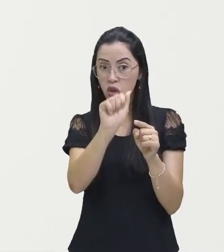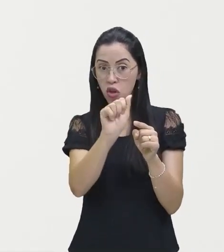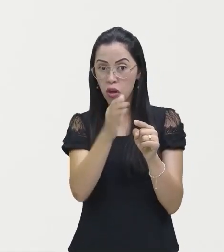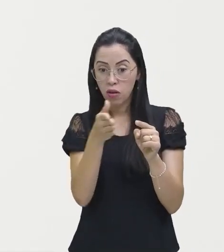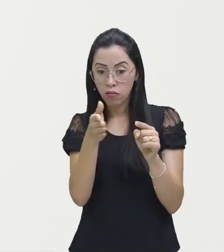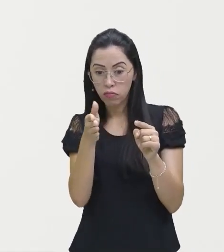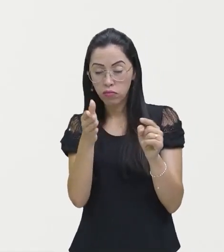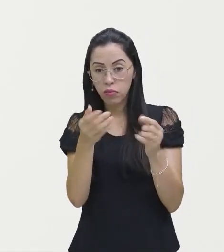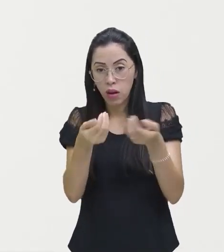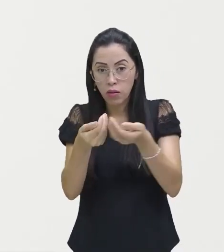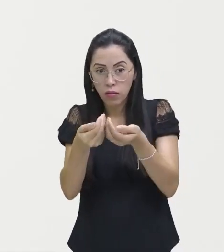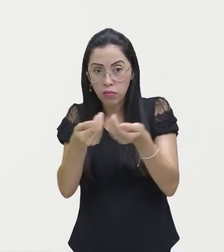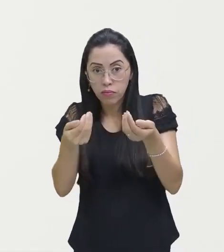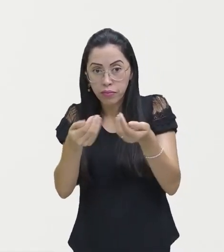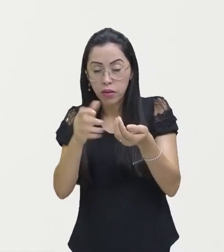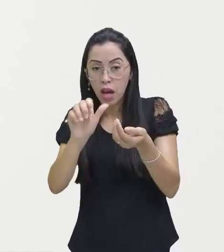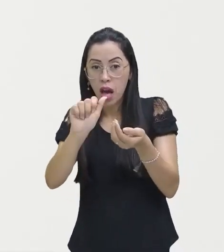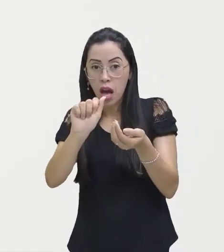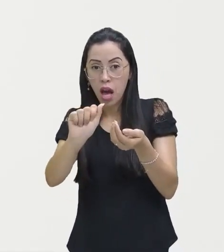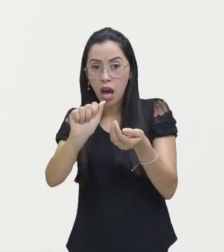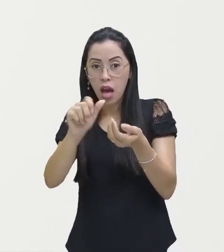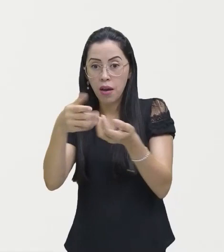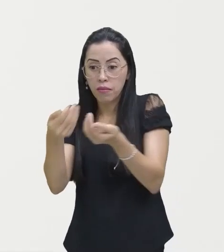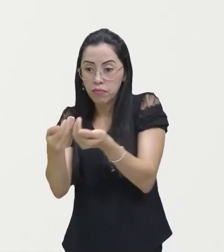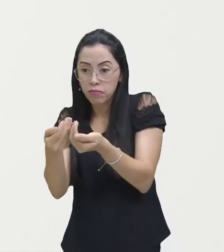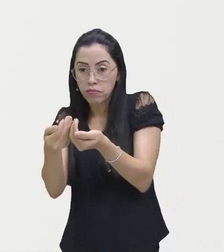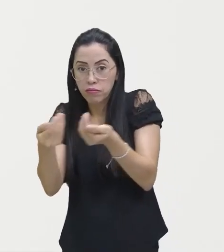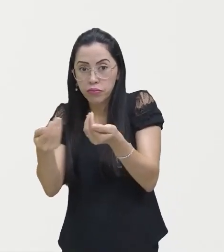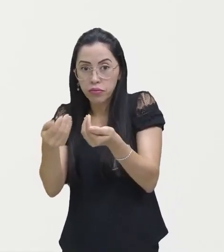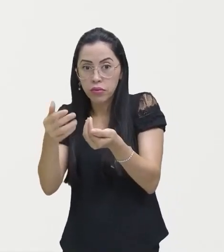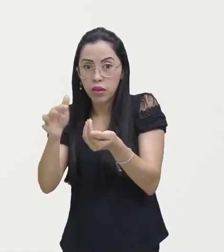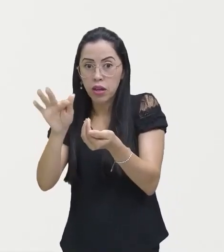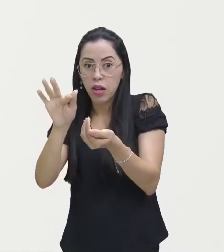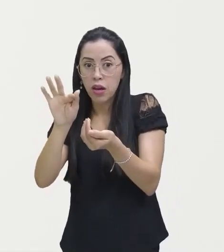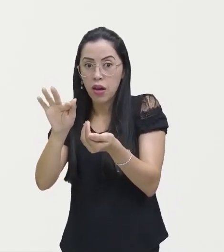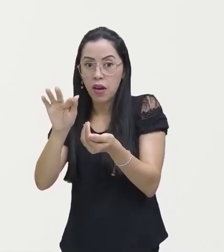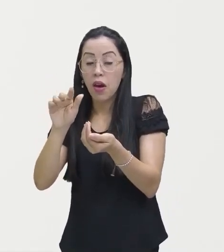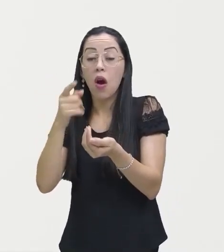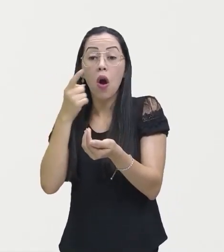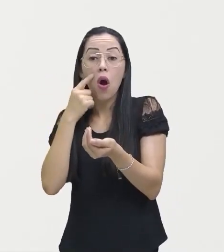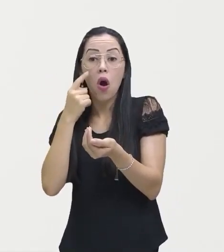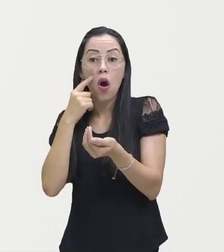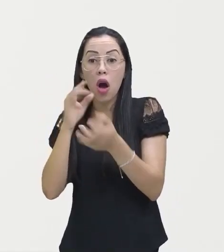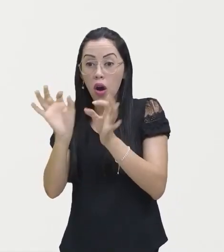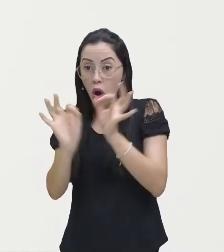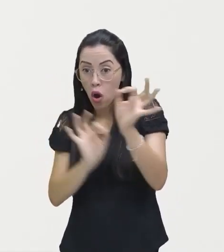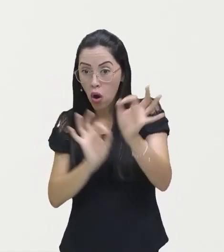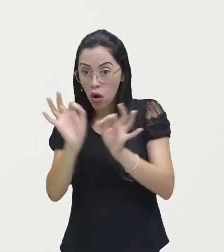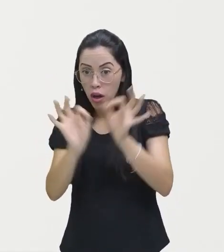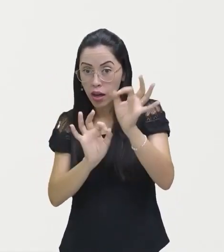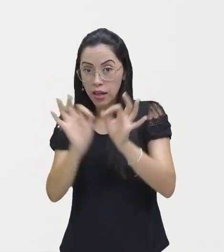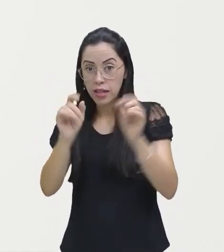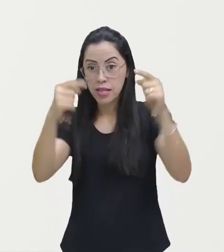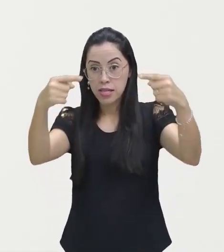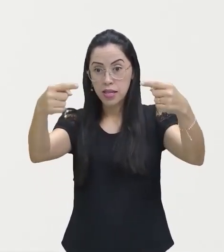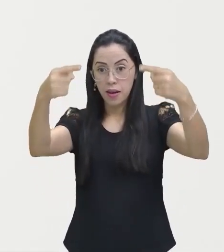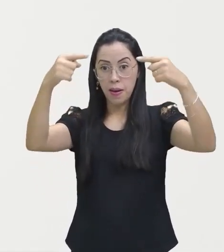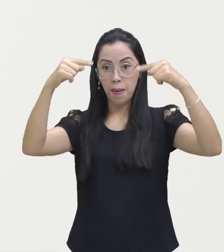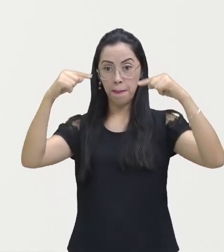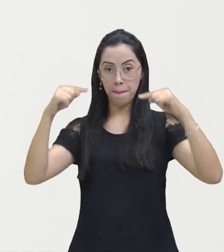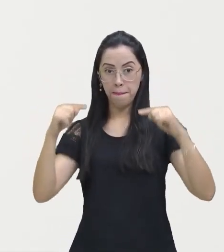adormeceu a rosa assim. Vamos lá colocar então nos quadradinhos. Um